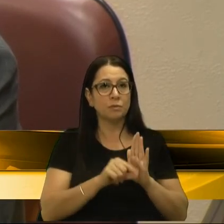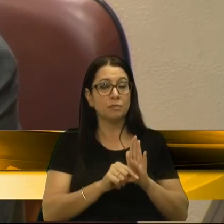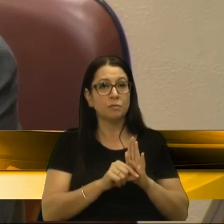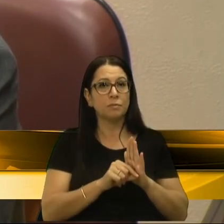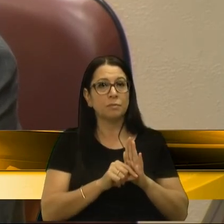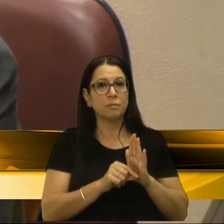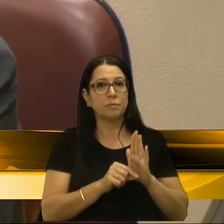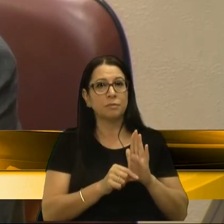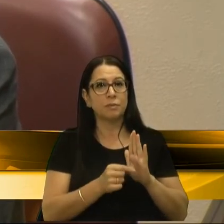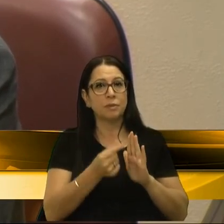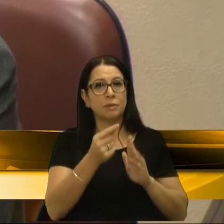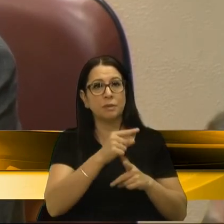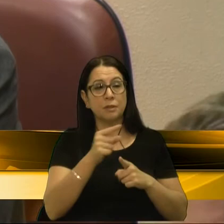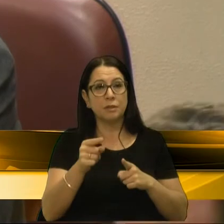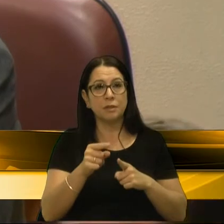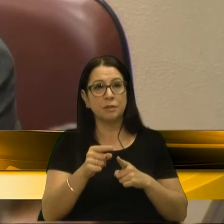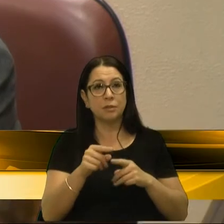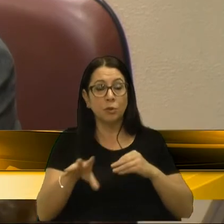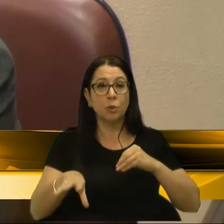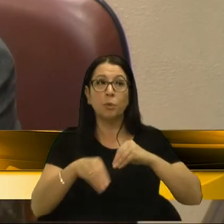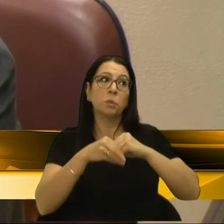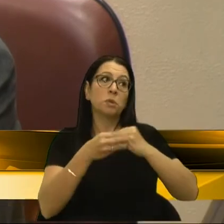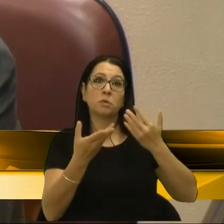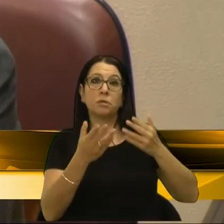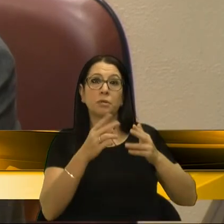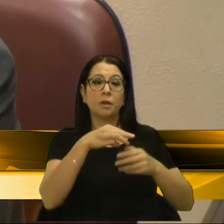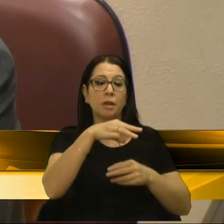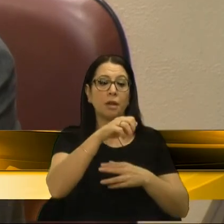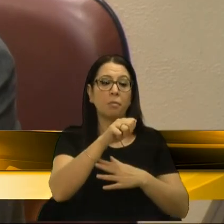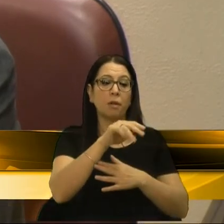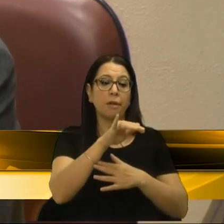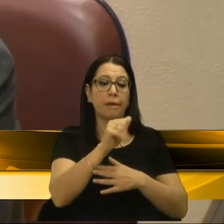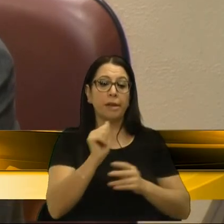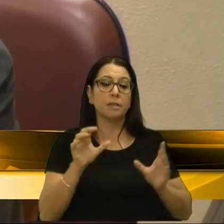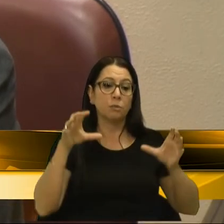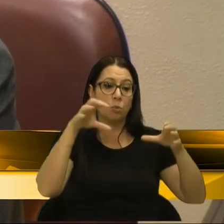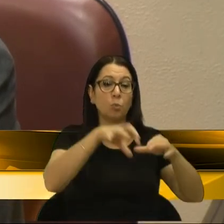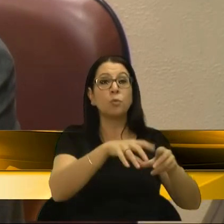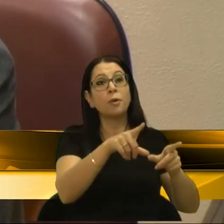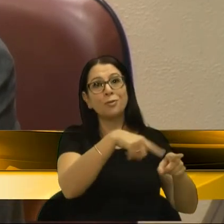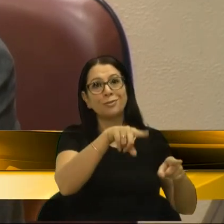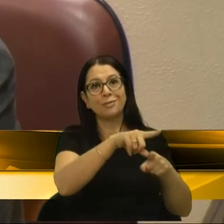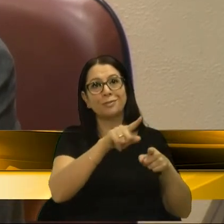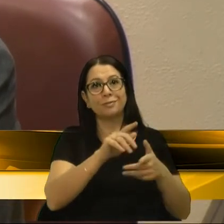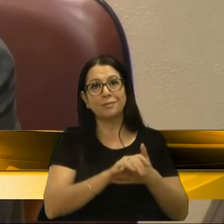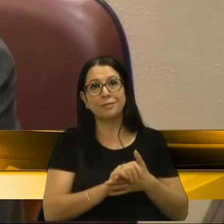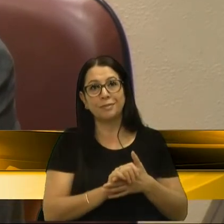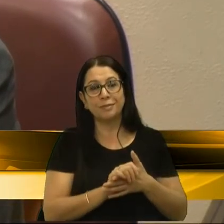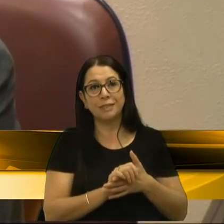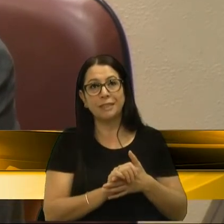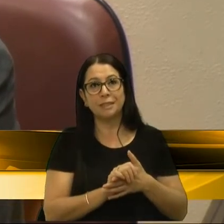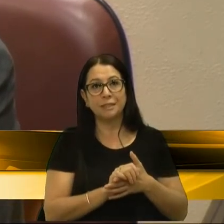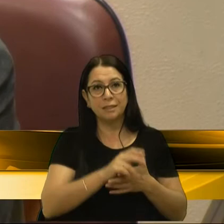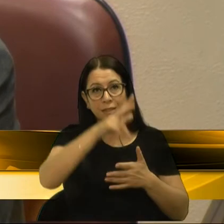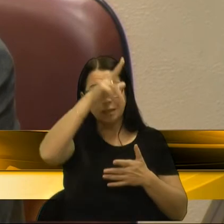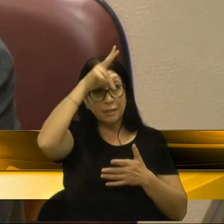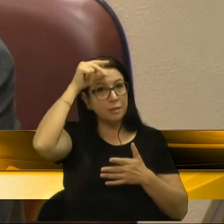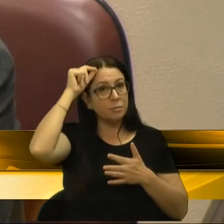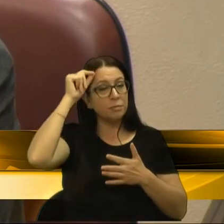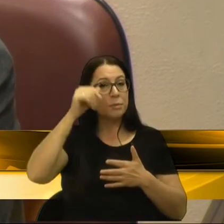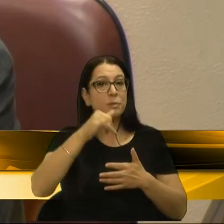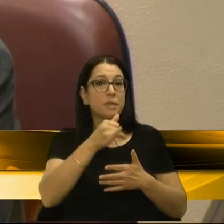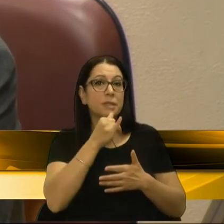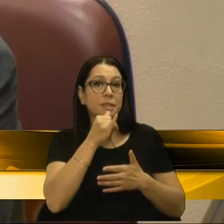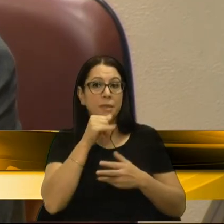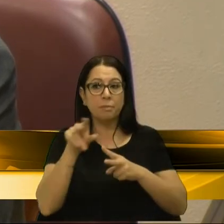esses valores aqui, agregando, por exemplo, na Maesa, enfim, em outros locais aí, né, que são públicos, por exemplo,